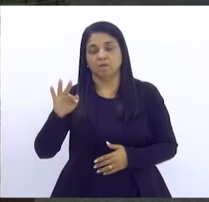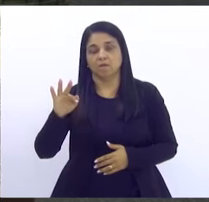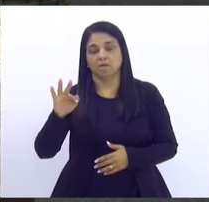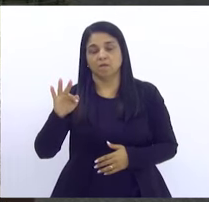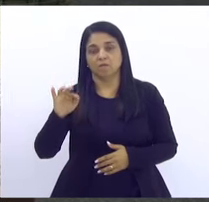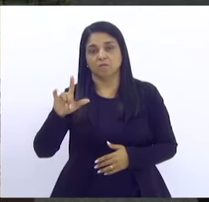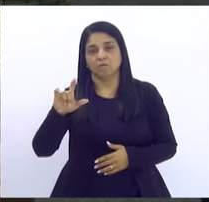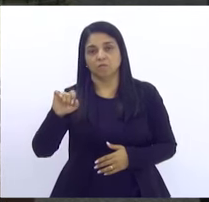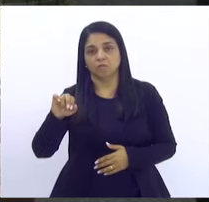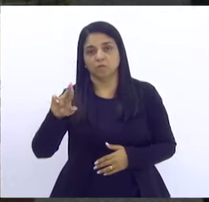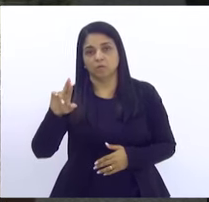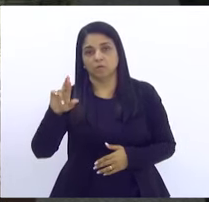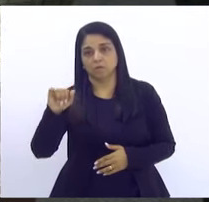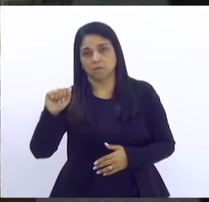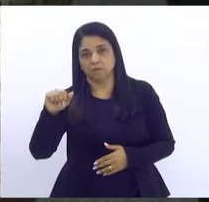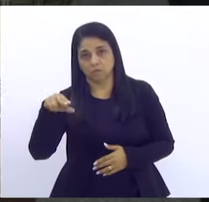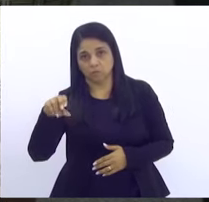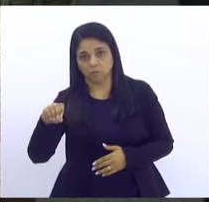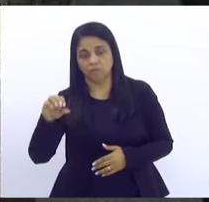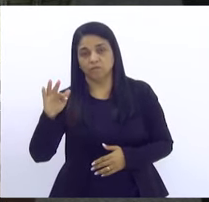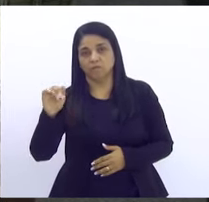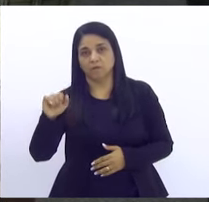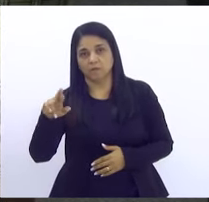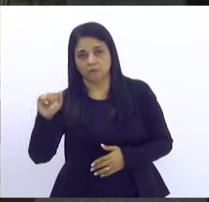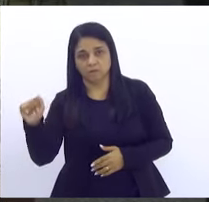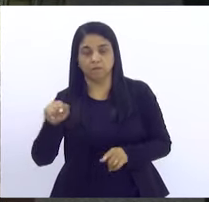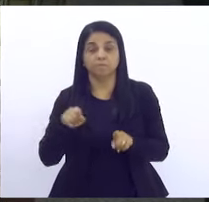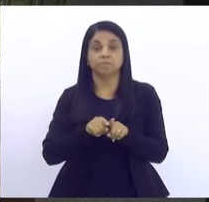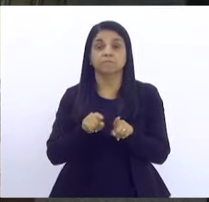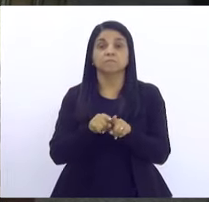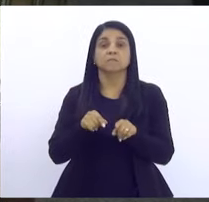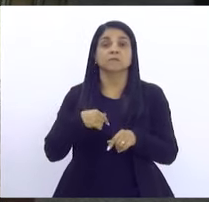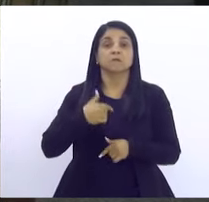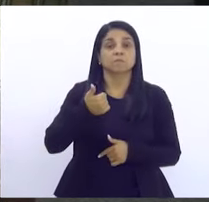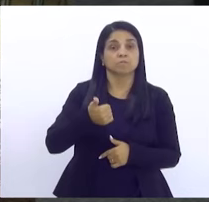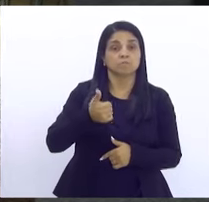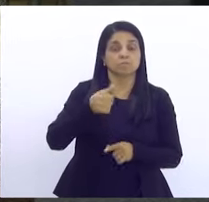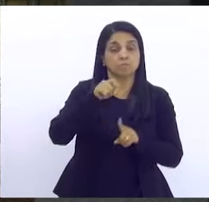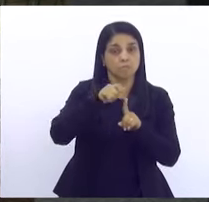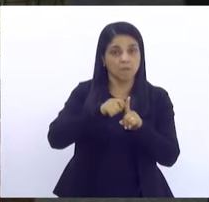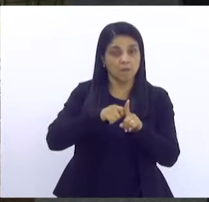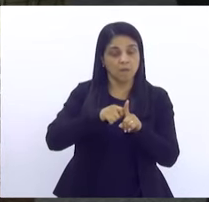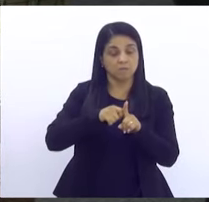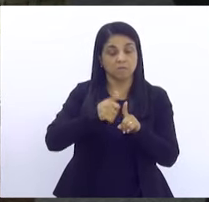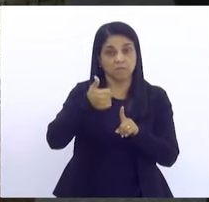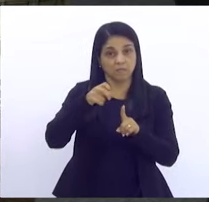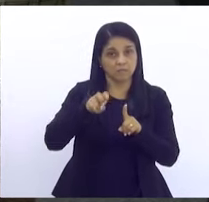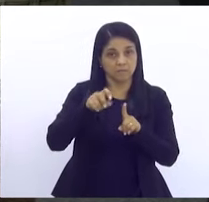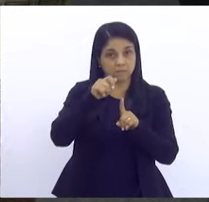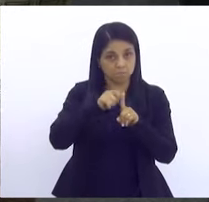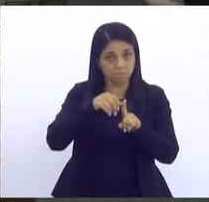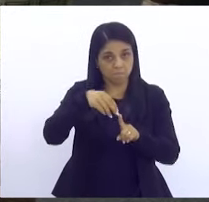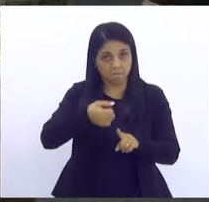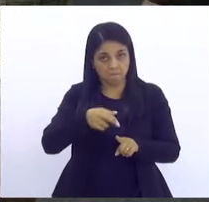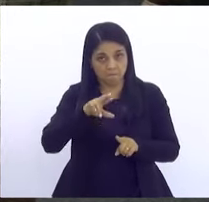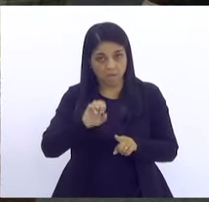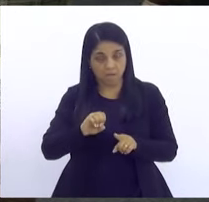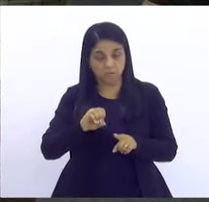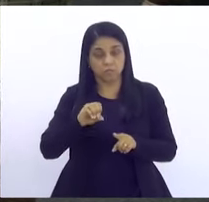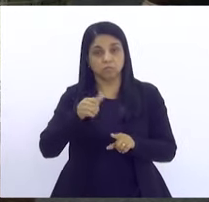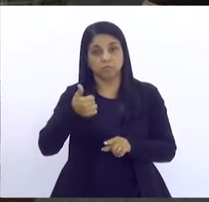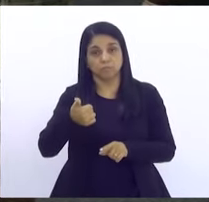dia 15 de março de 75, ele cumpriu o que dizia a lei complementar, que ele